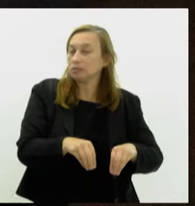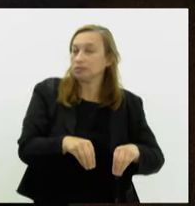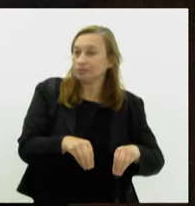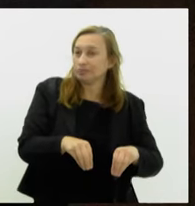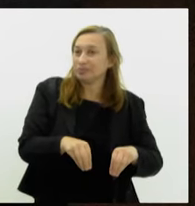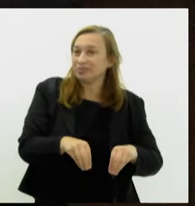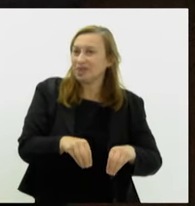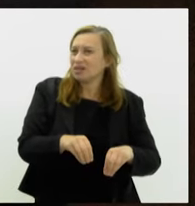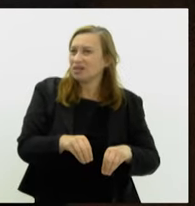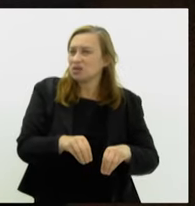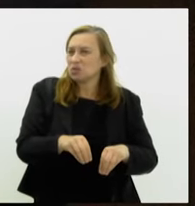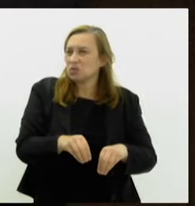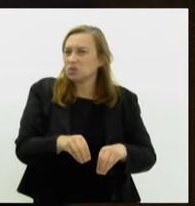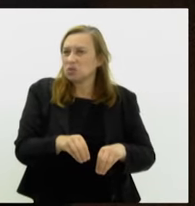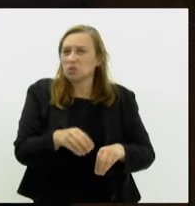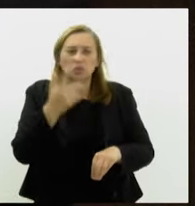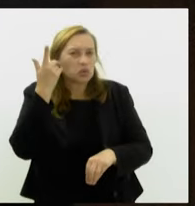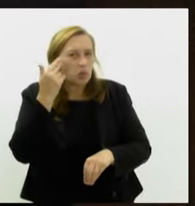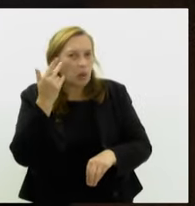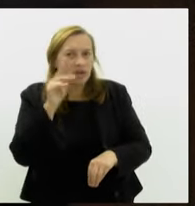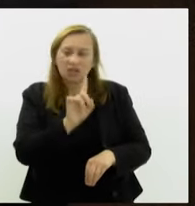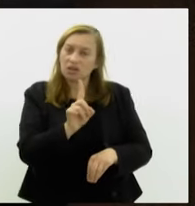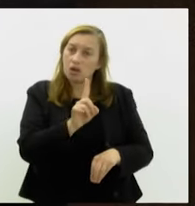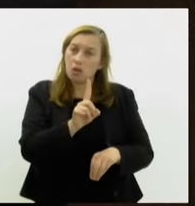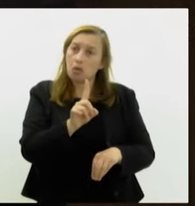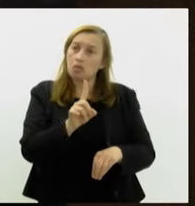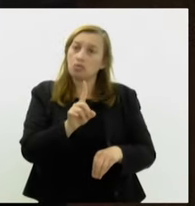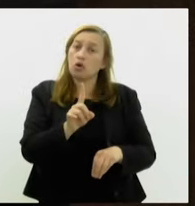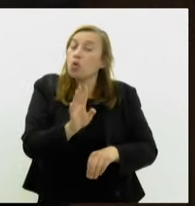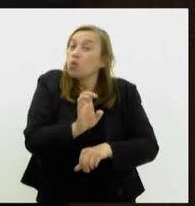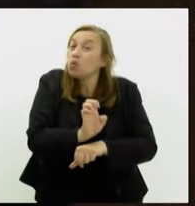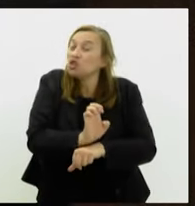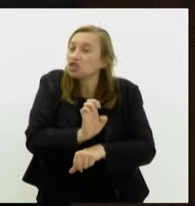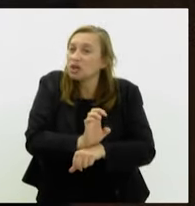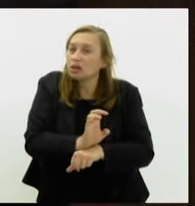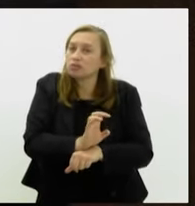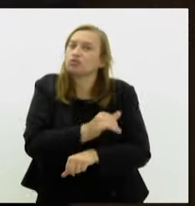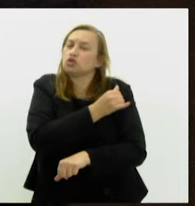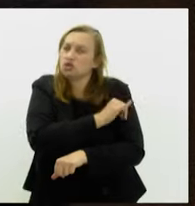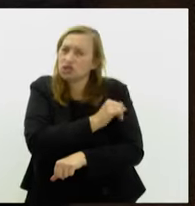e não raramente de forma fatal o estado do Rio de